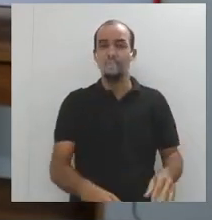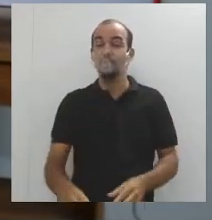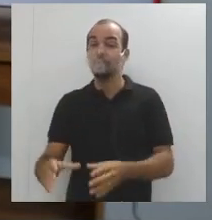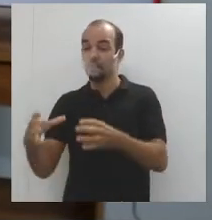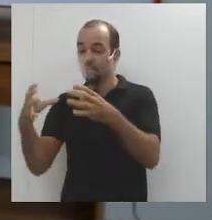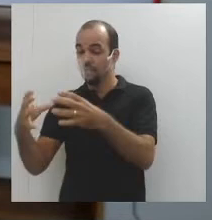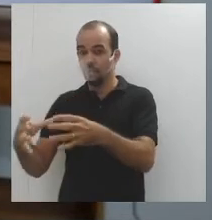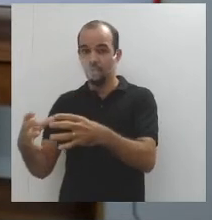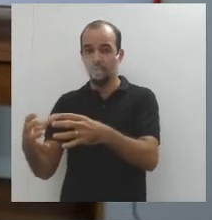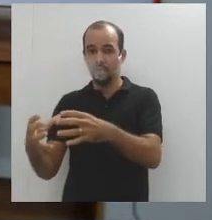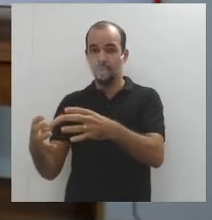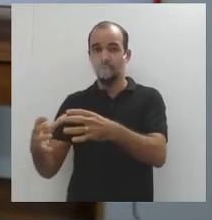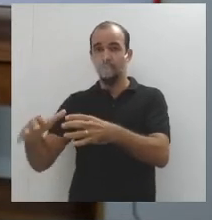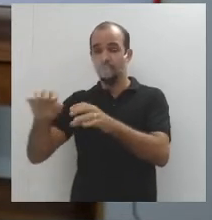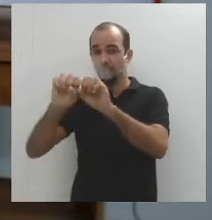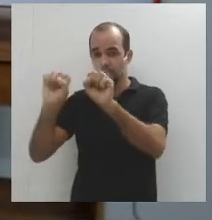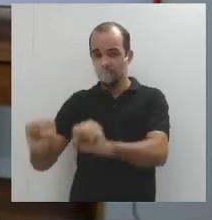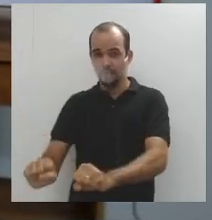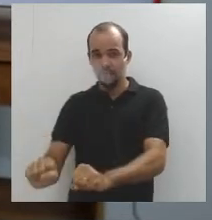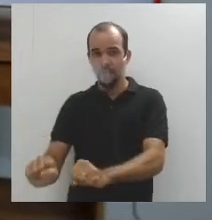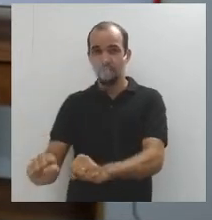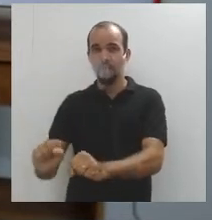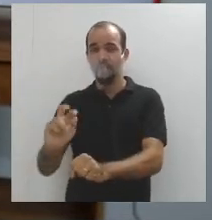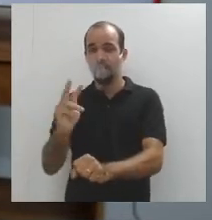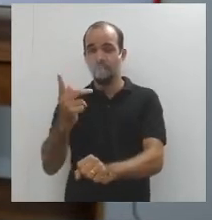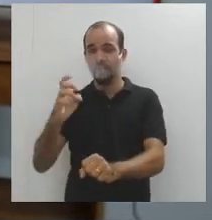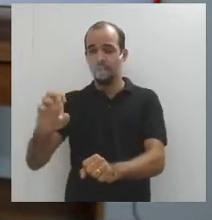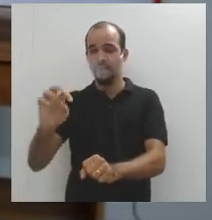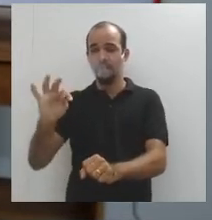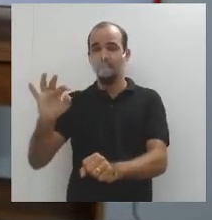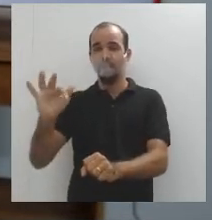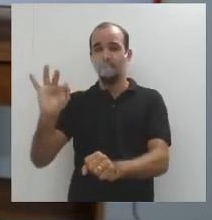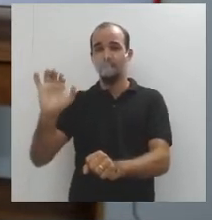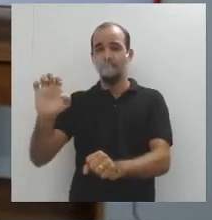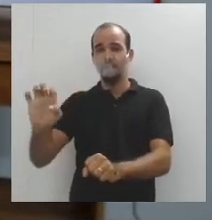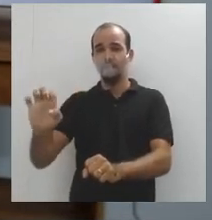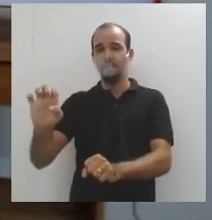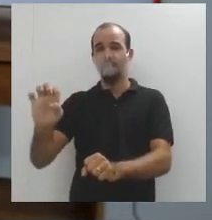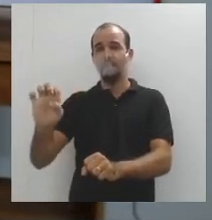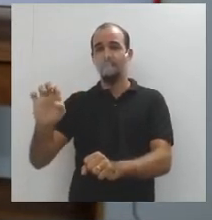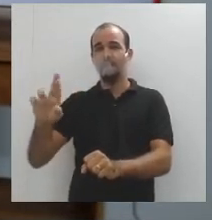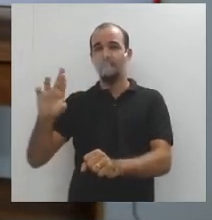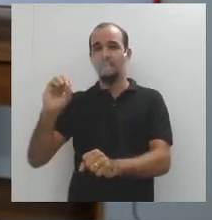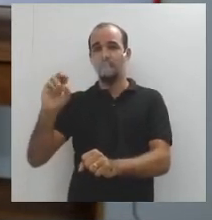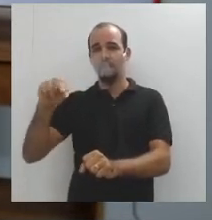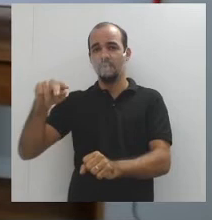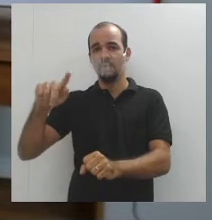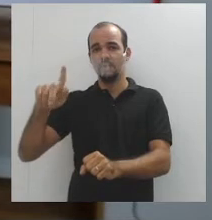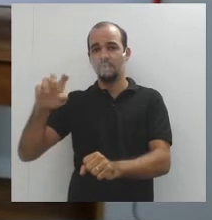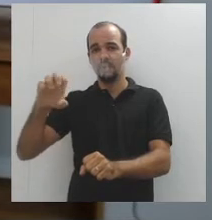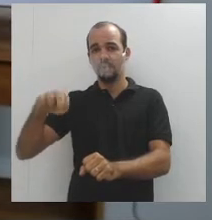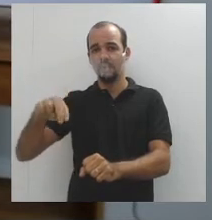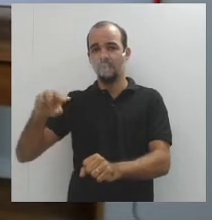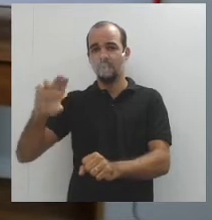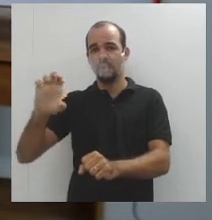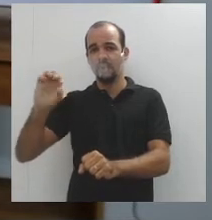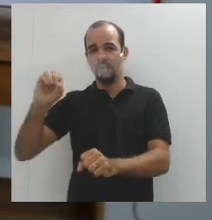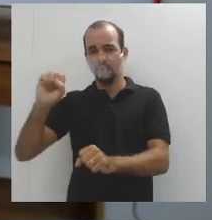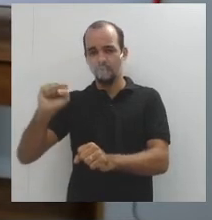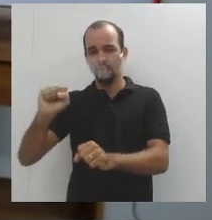apresentam uniformes e não têm características iguais em todos os seus pontos,